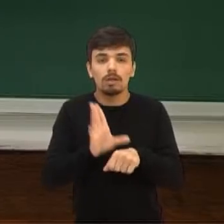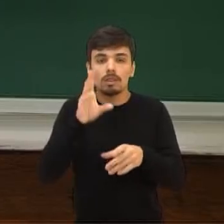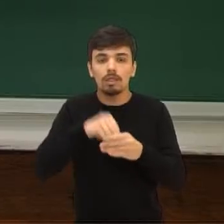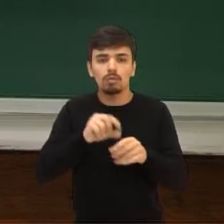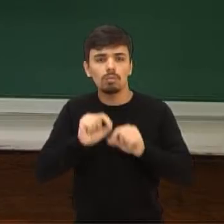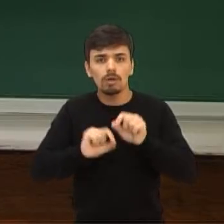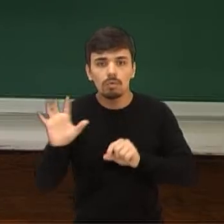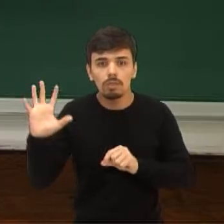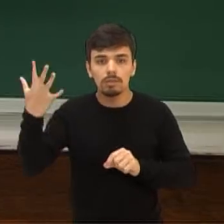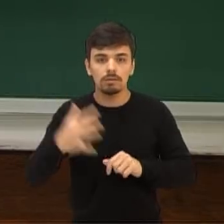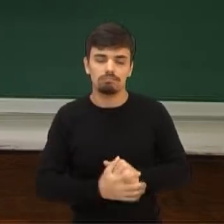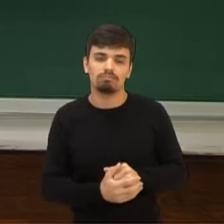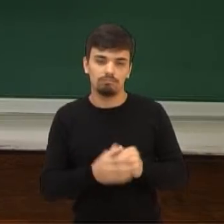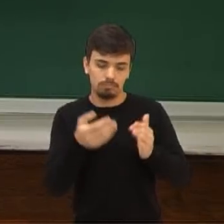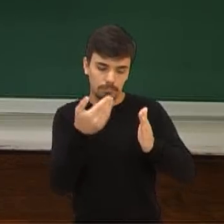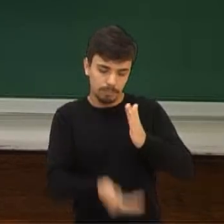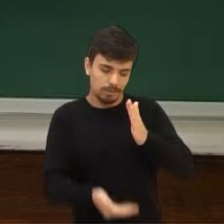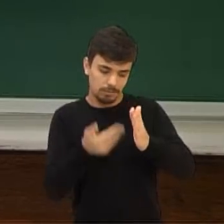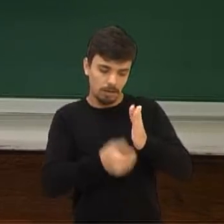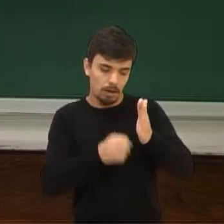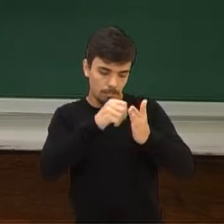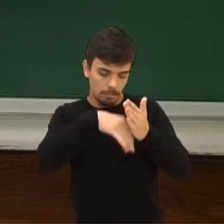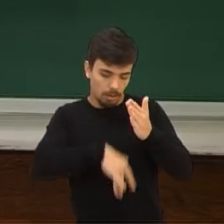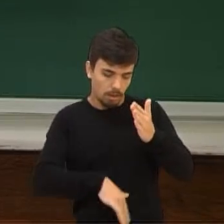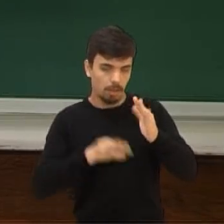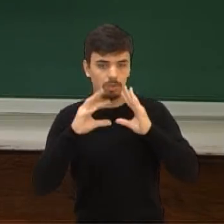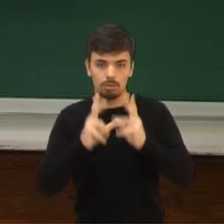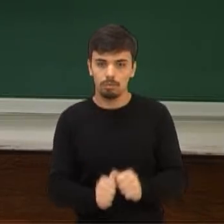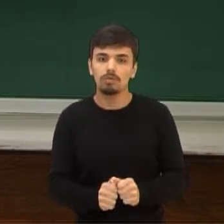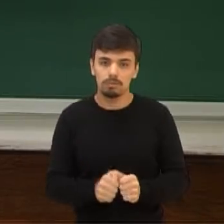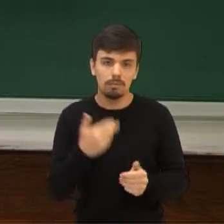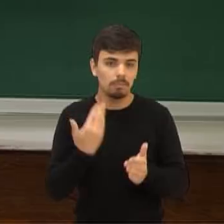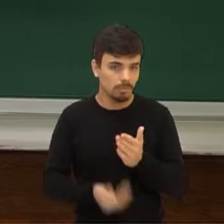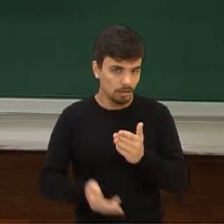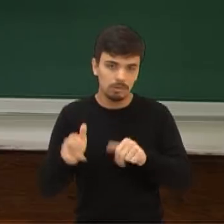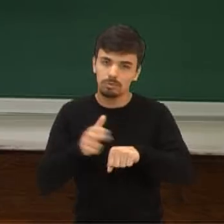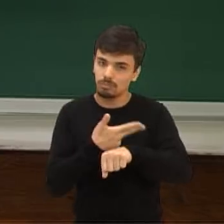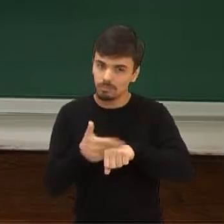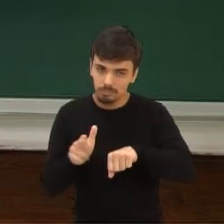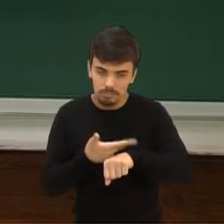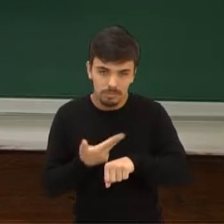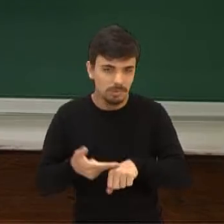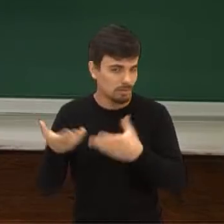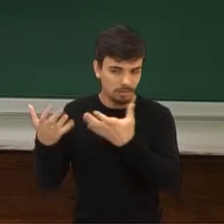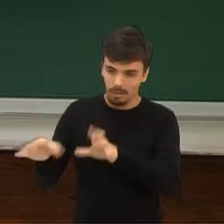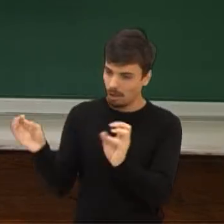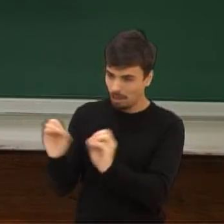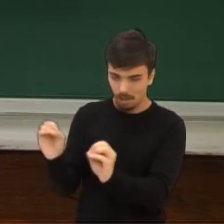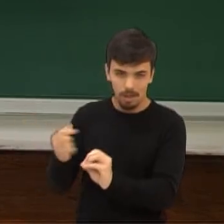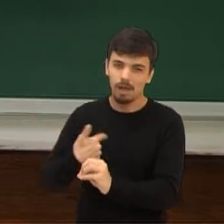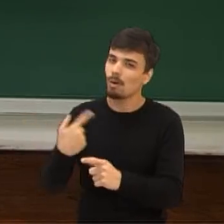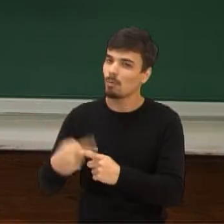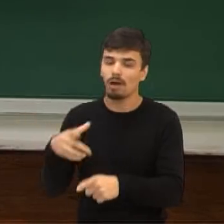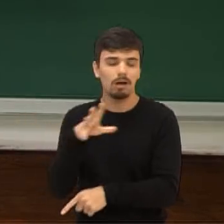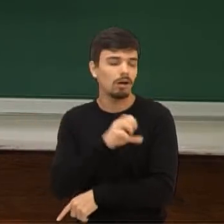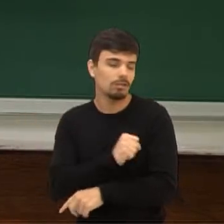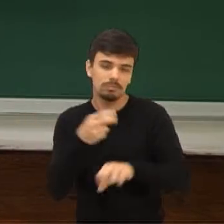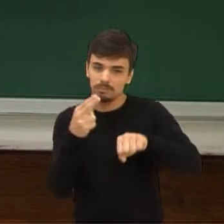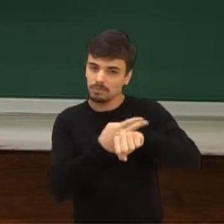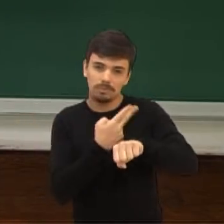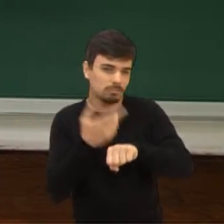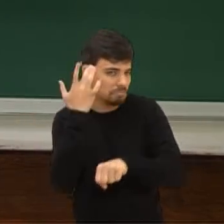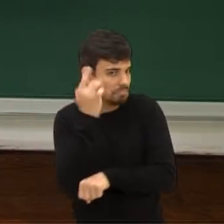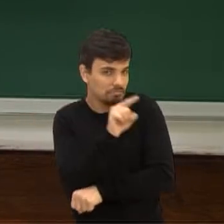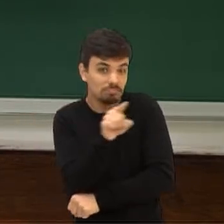acontecer? Vai cair tudo no chão. Nós vamos desperdiçar o chocolate. E ninguém quer isso, né? Porque eu amo chocolate, não